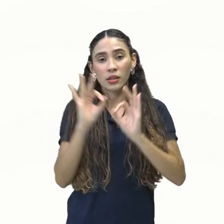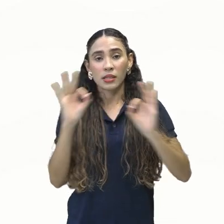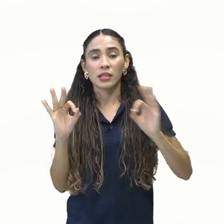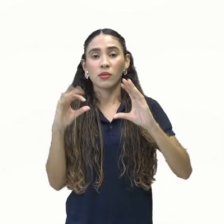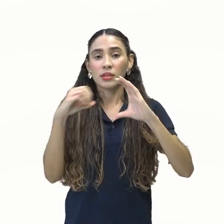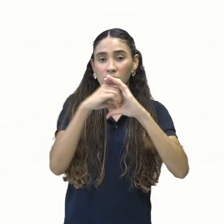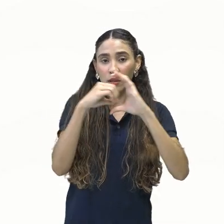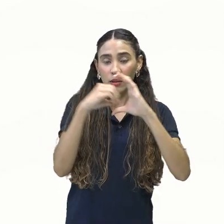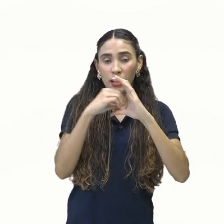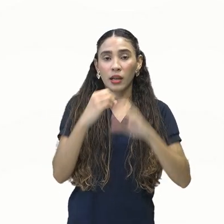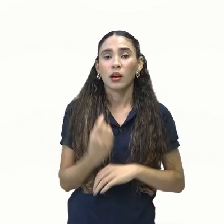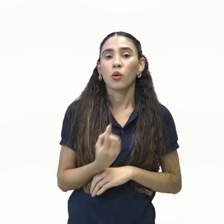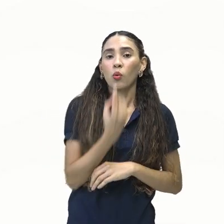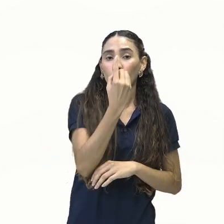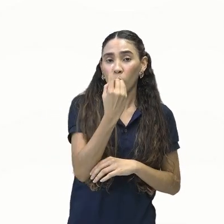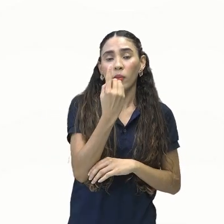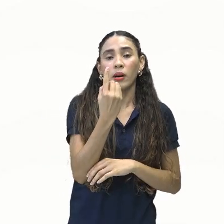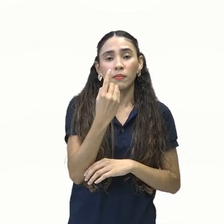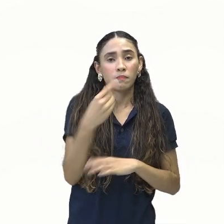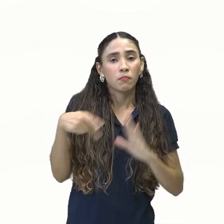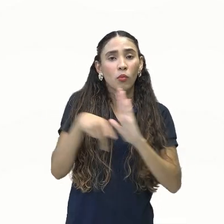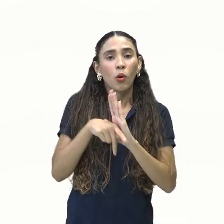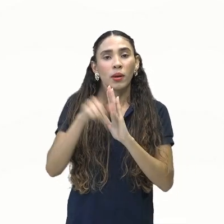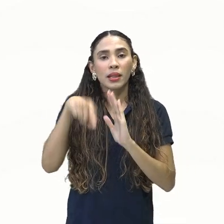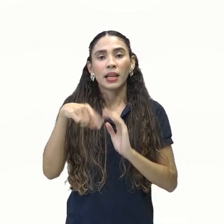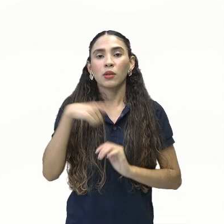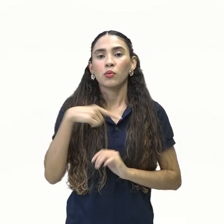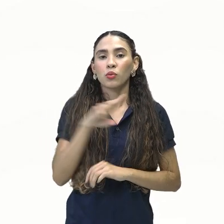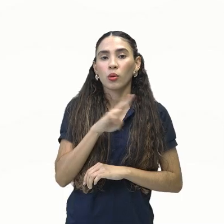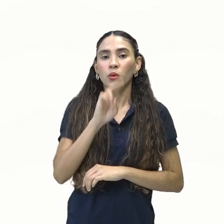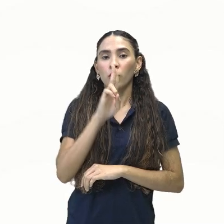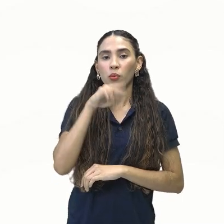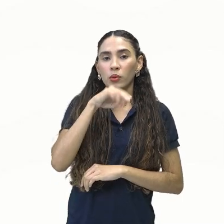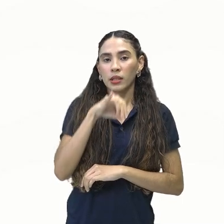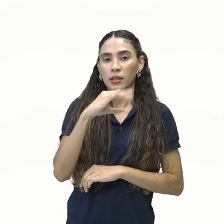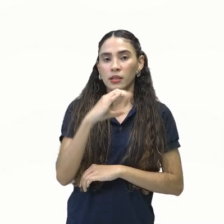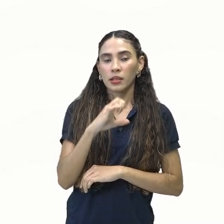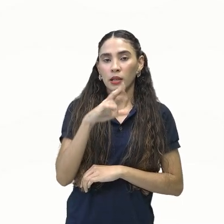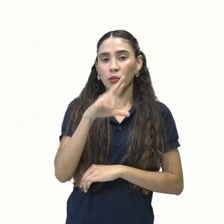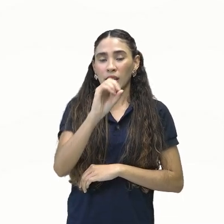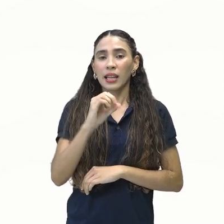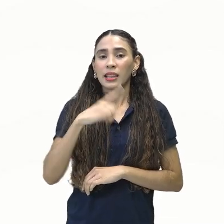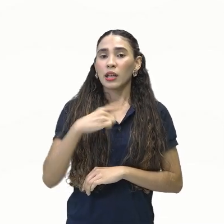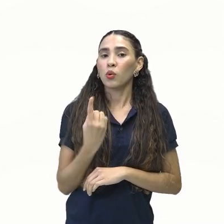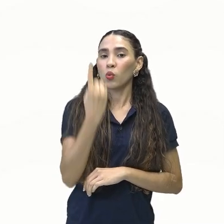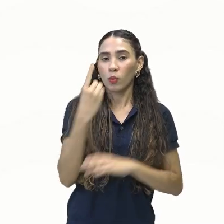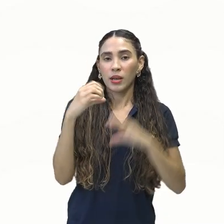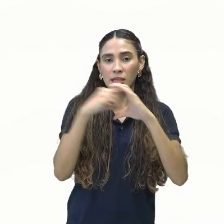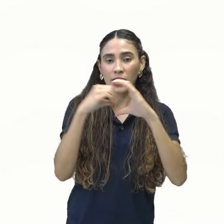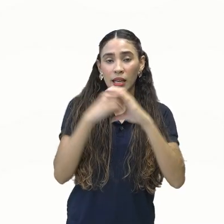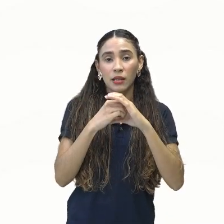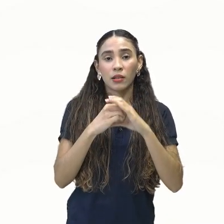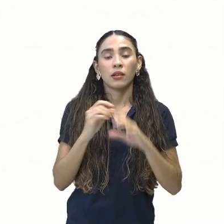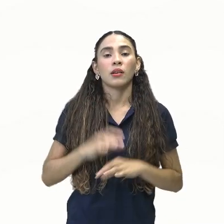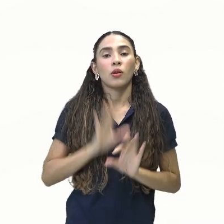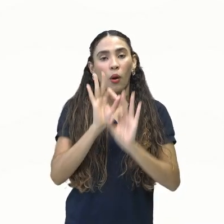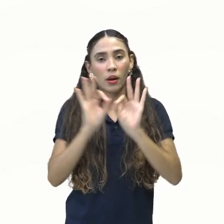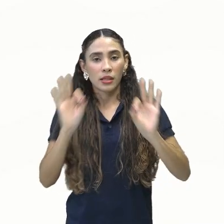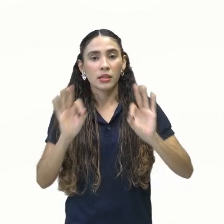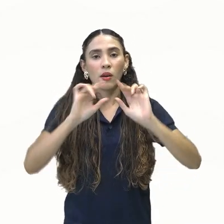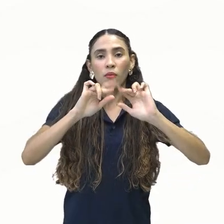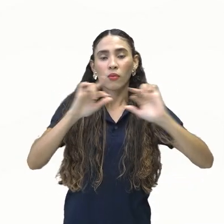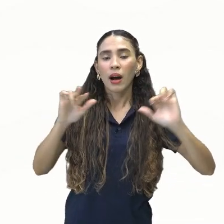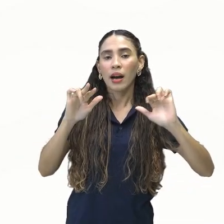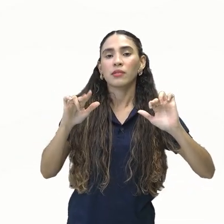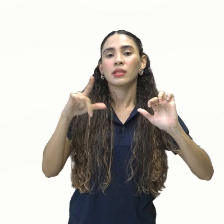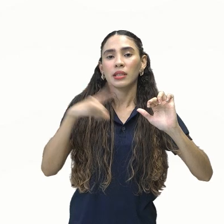celular, com uma célula apenas, eles são chamados unicelulares, E com a organização celular multicelular,